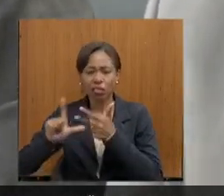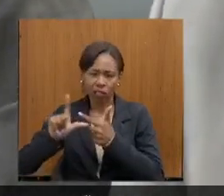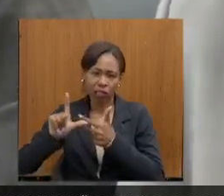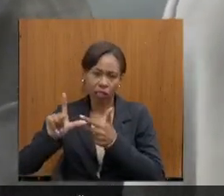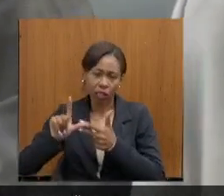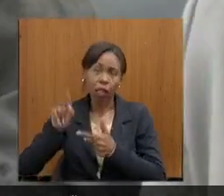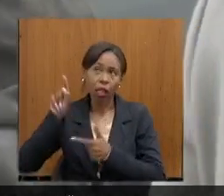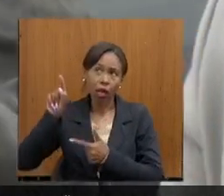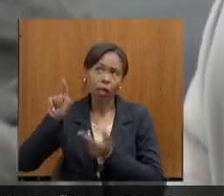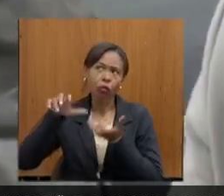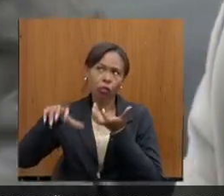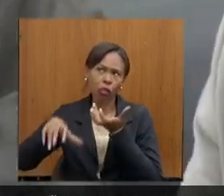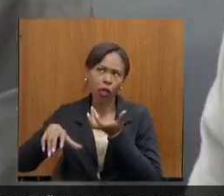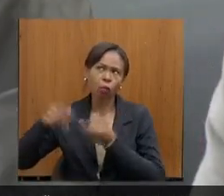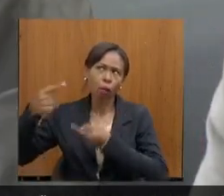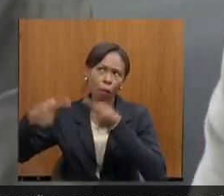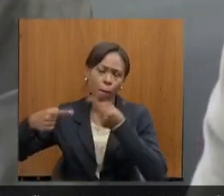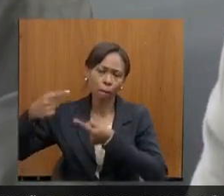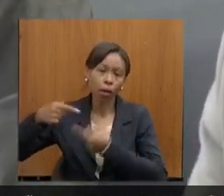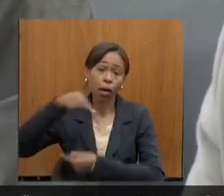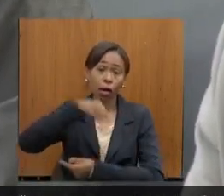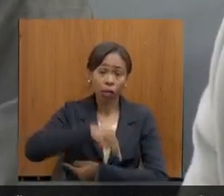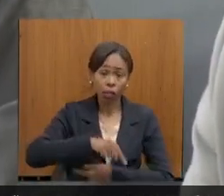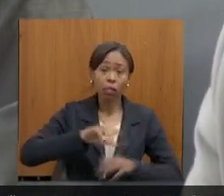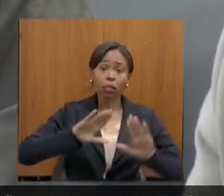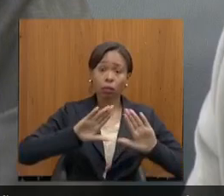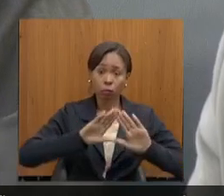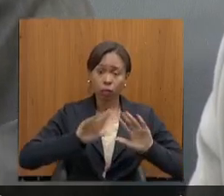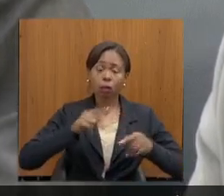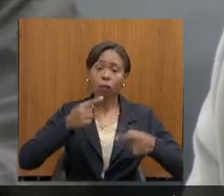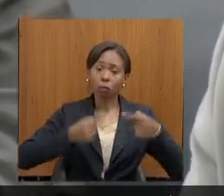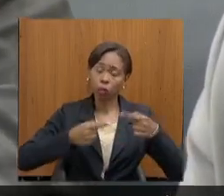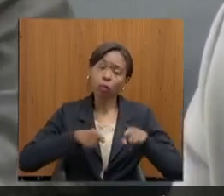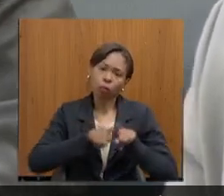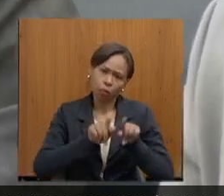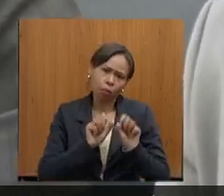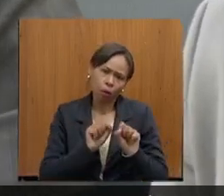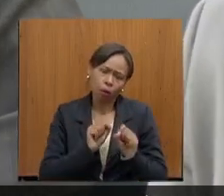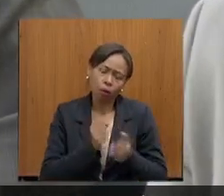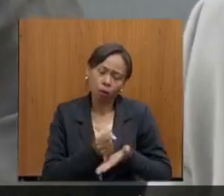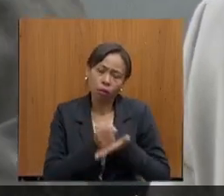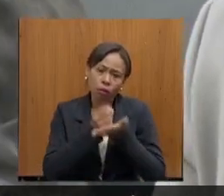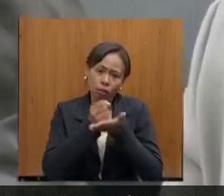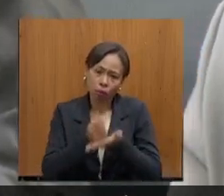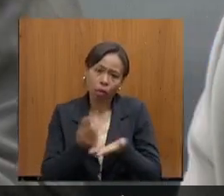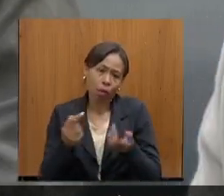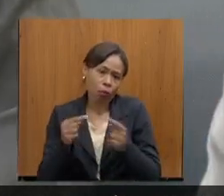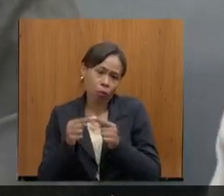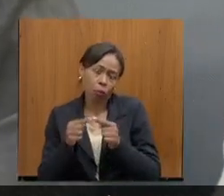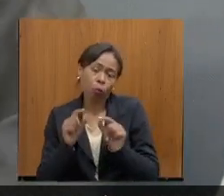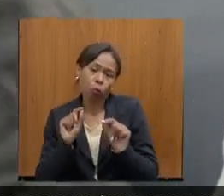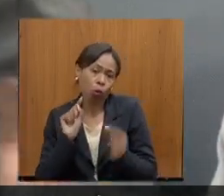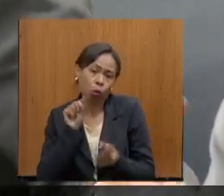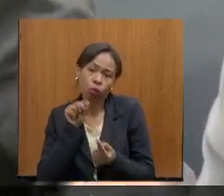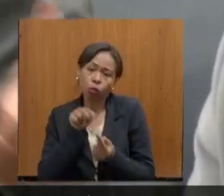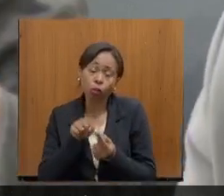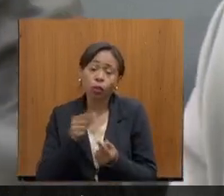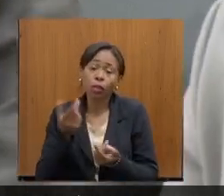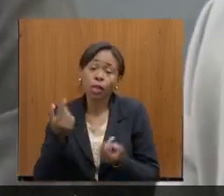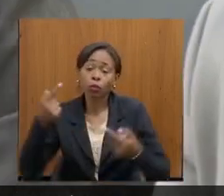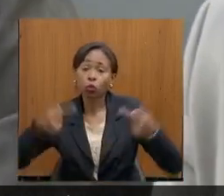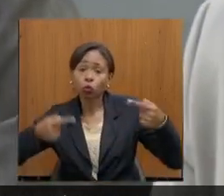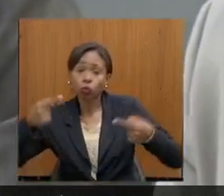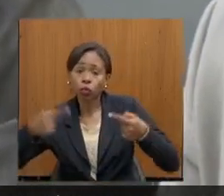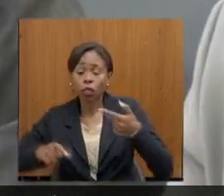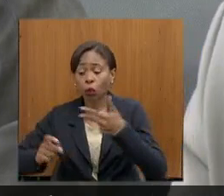no Congresso Nacional aqui também eventualmente a assembleia pode ajudar no sentido de discutir junto com junto